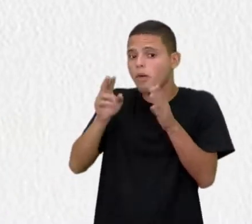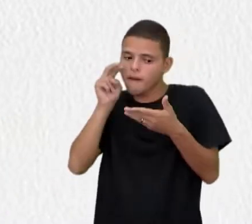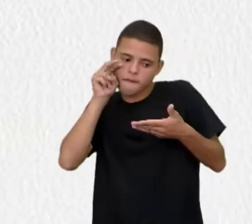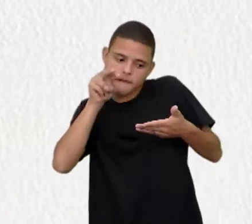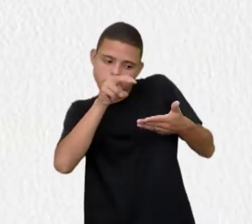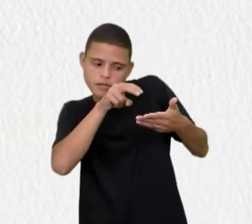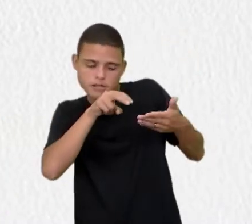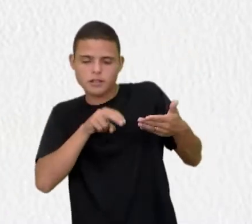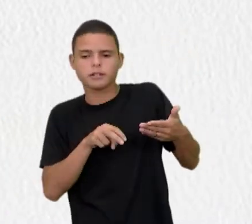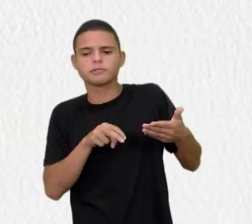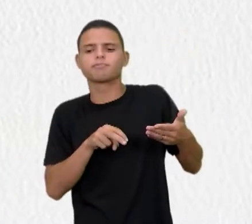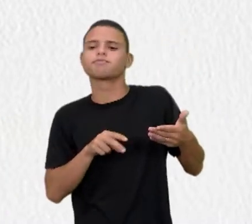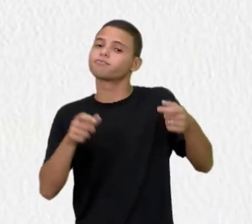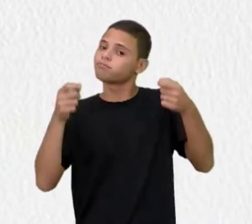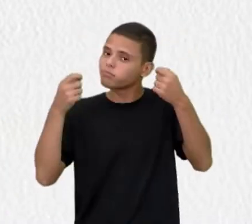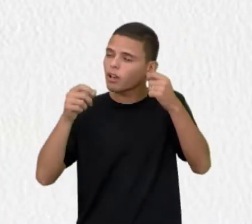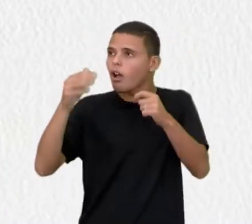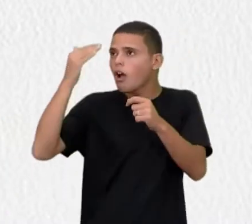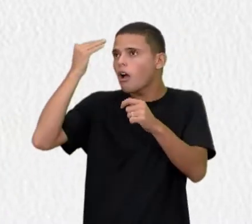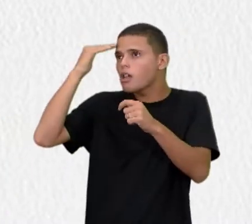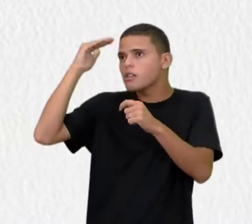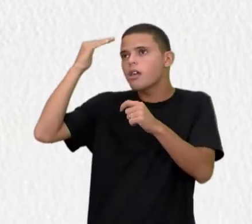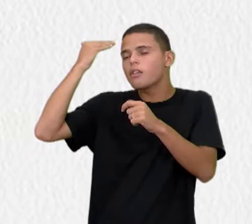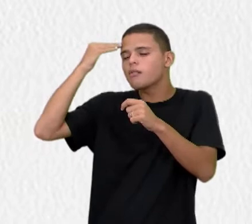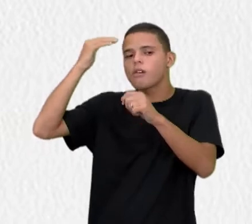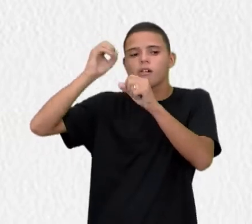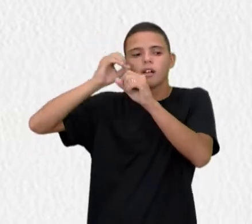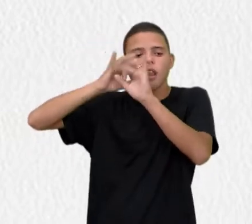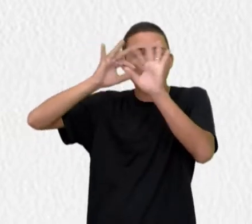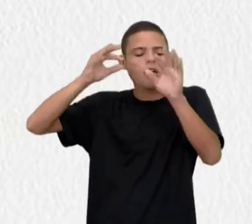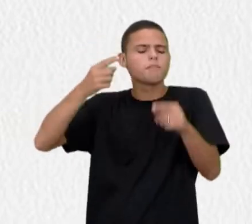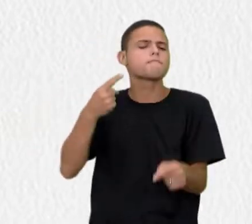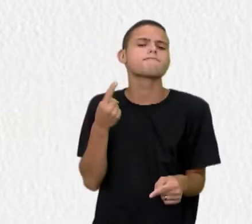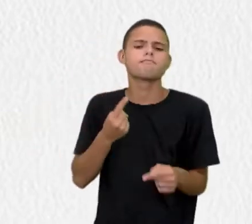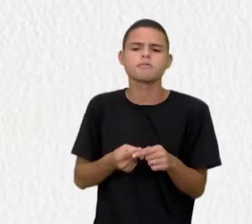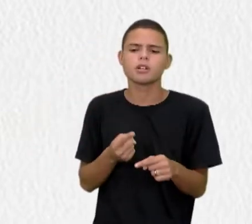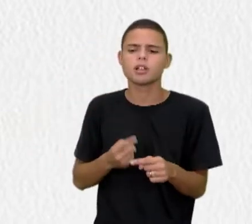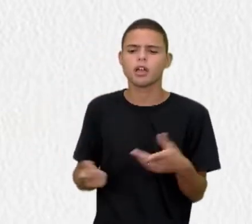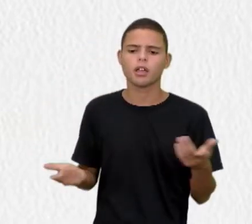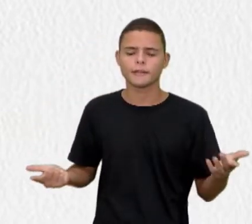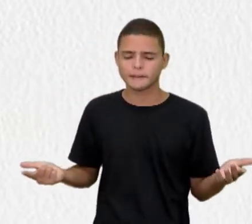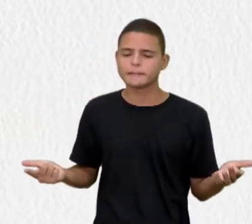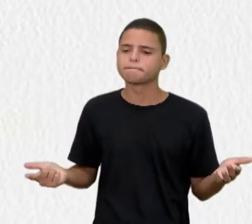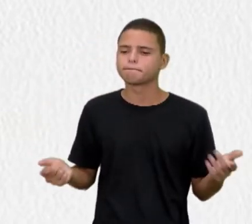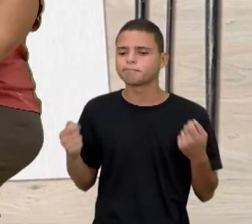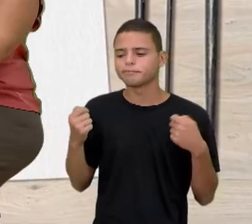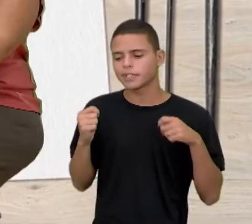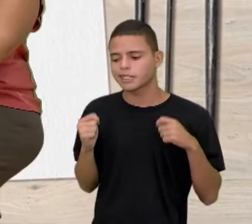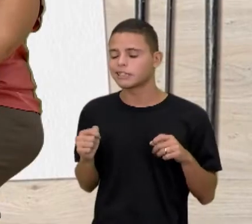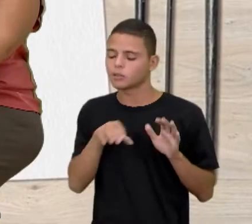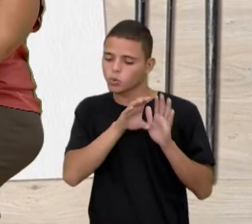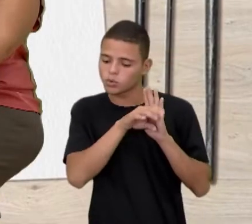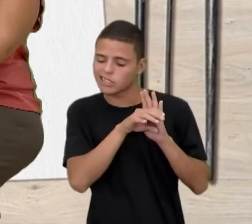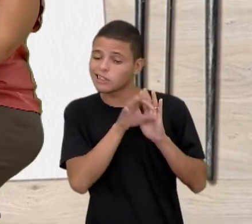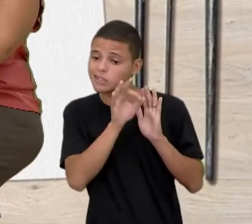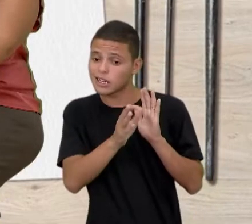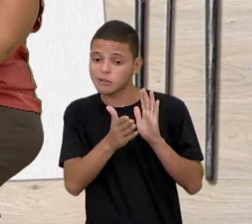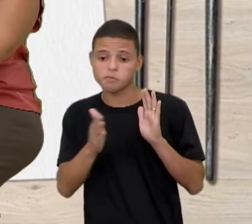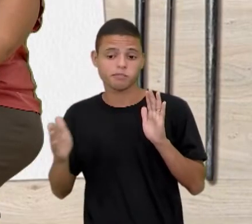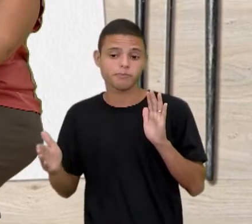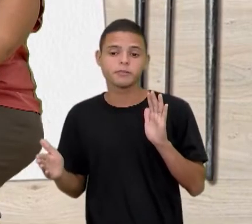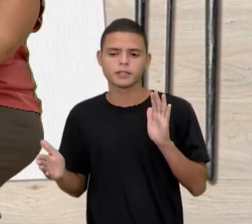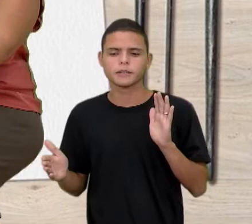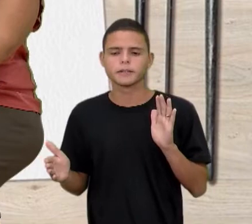daquele meme. Você tem que entender o porquê aquilo está sendo falado. Você tem que ter um contexto. Então tem o